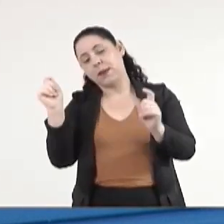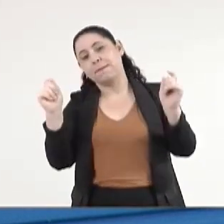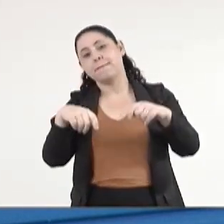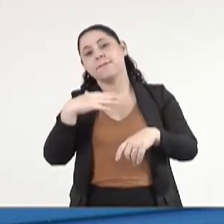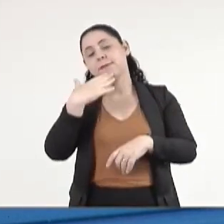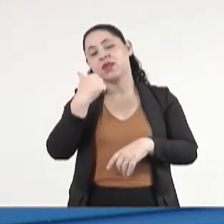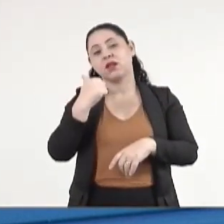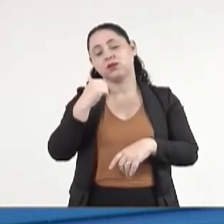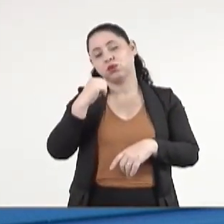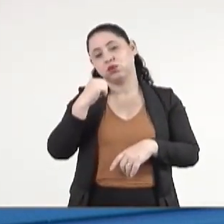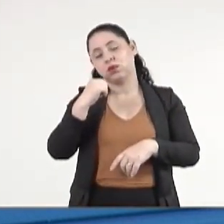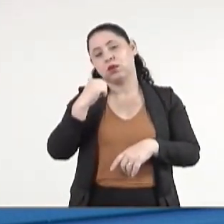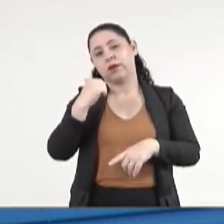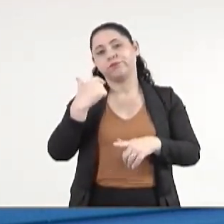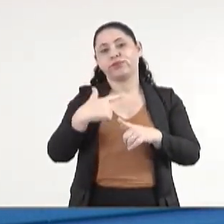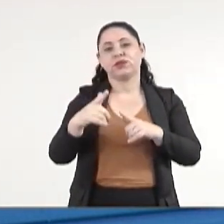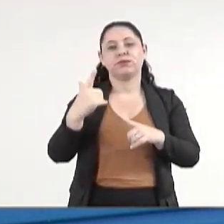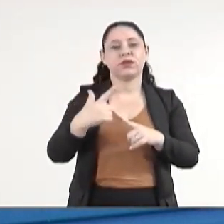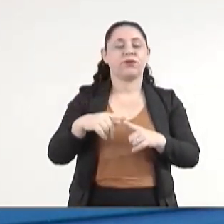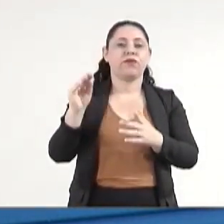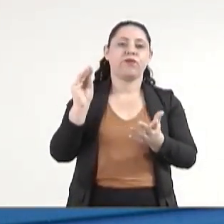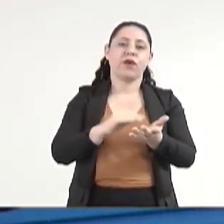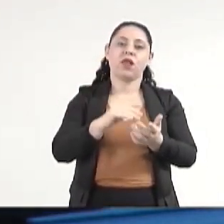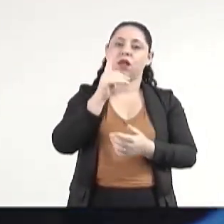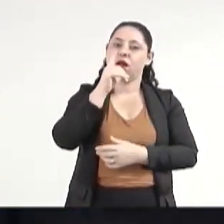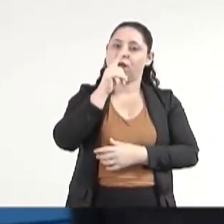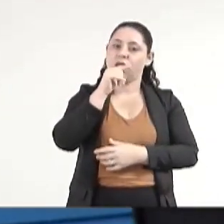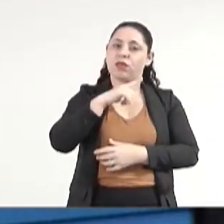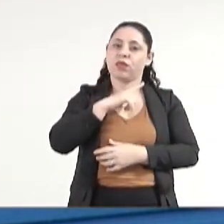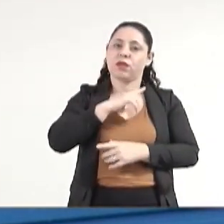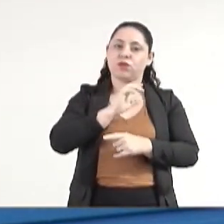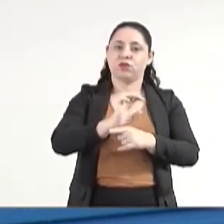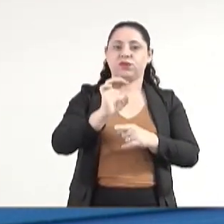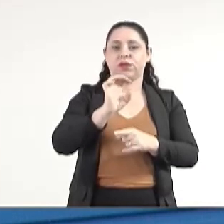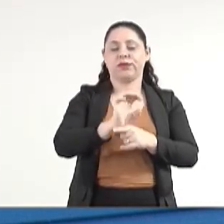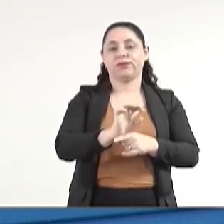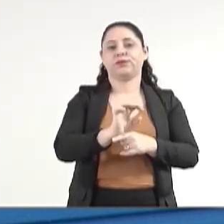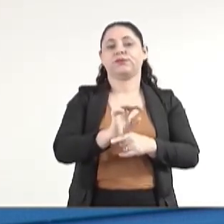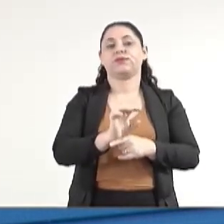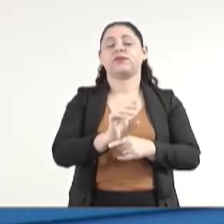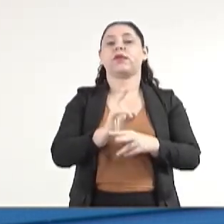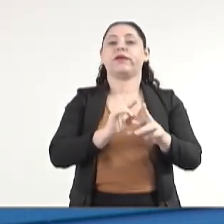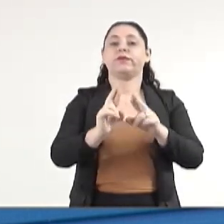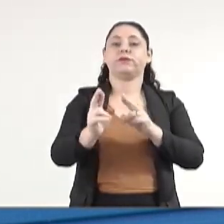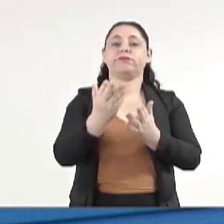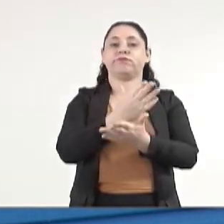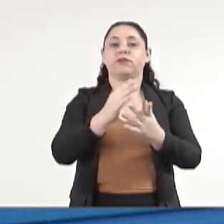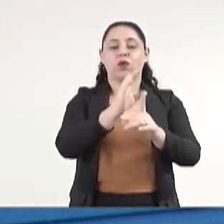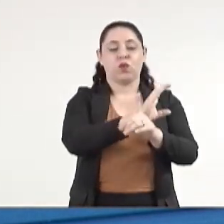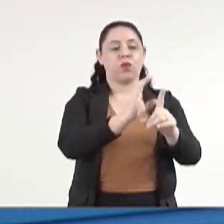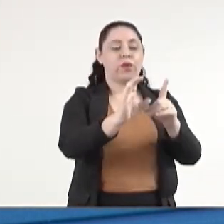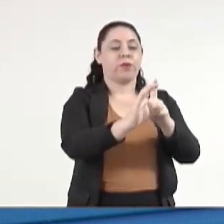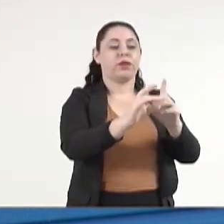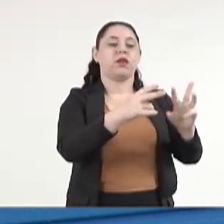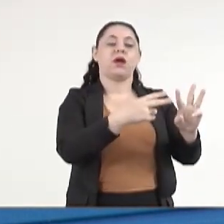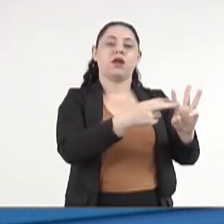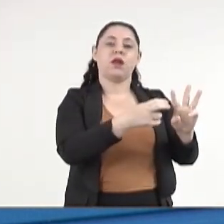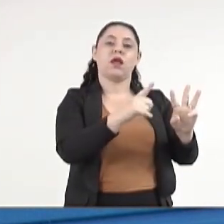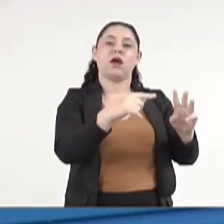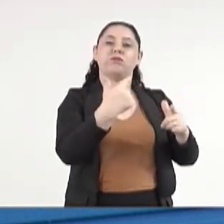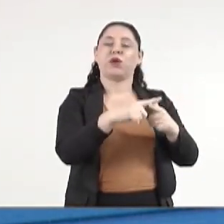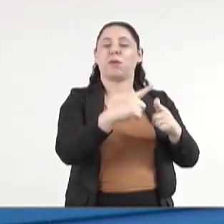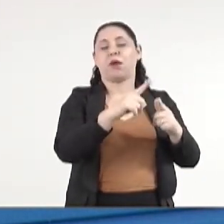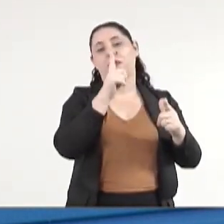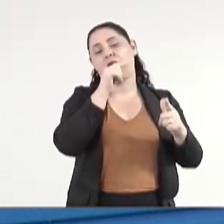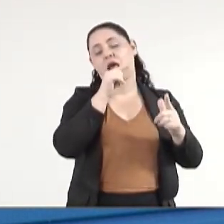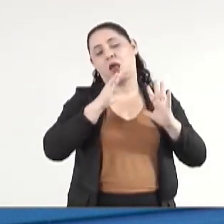de definitivamente resolver um dos mais graves problemas que nós temos no estado com relação às comunidades indígenas, que é o problema